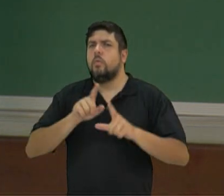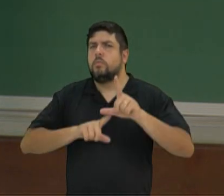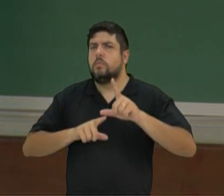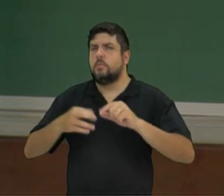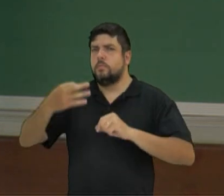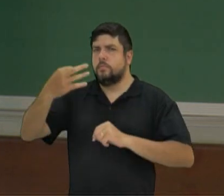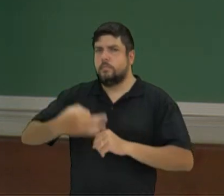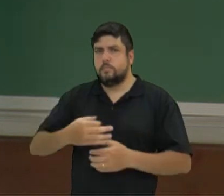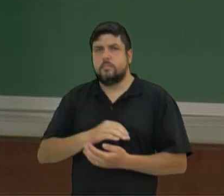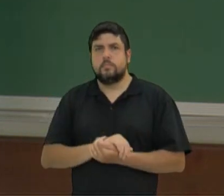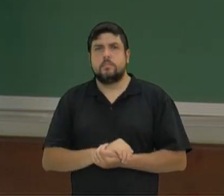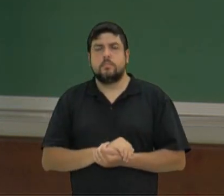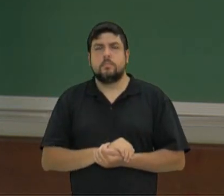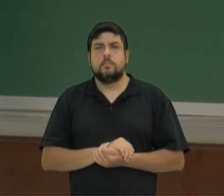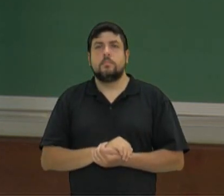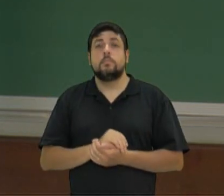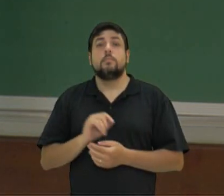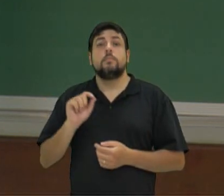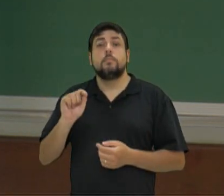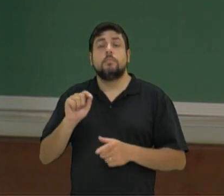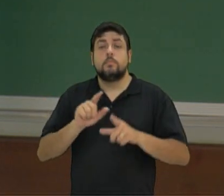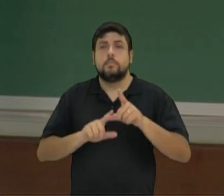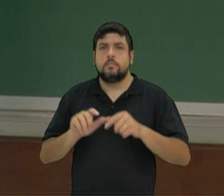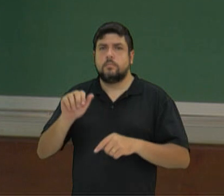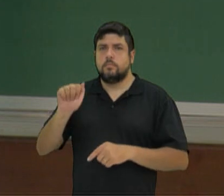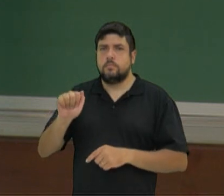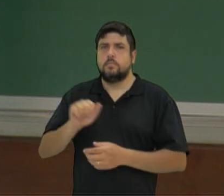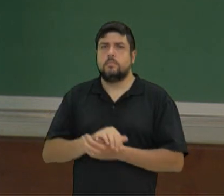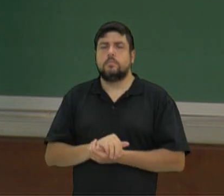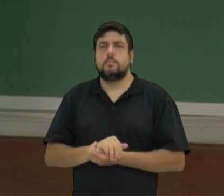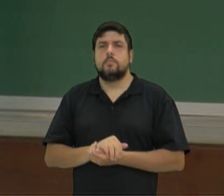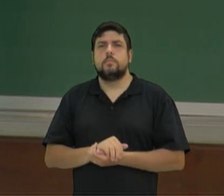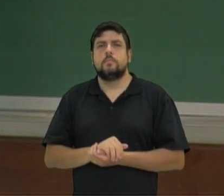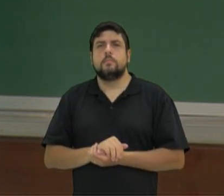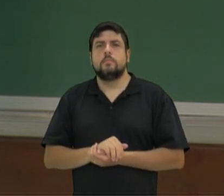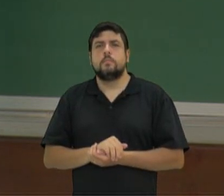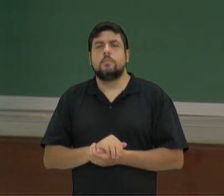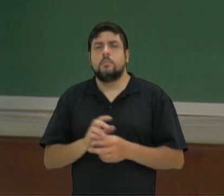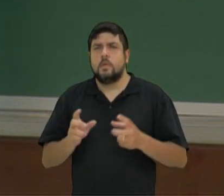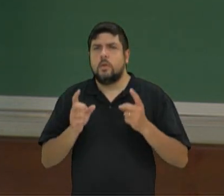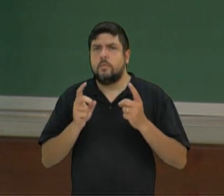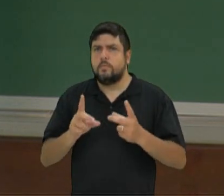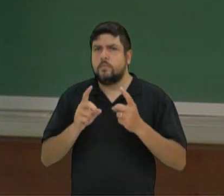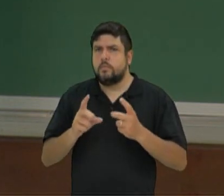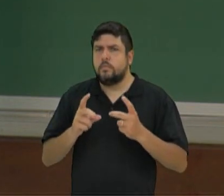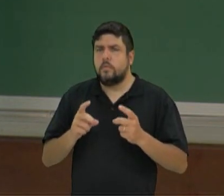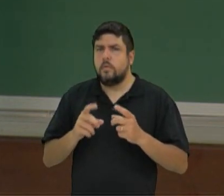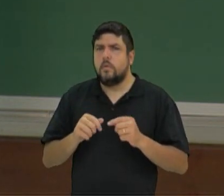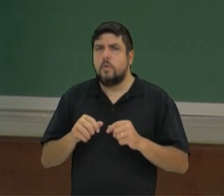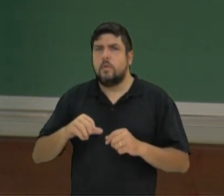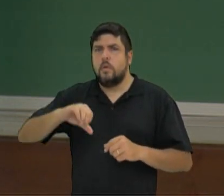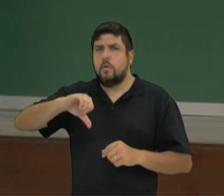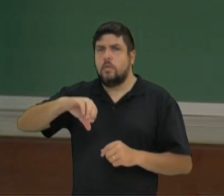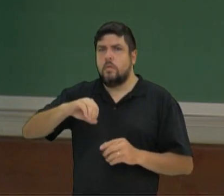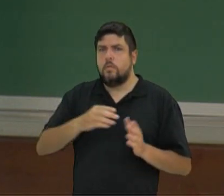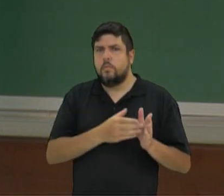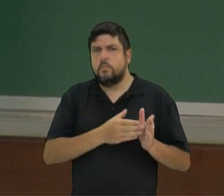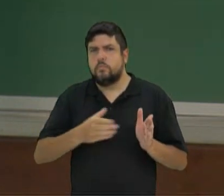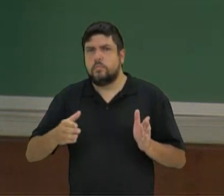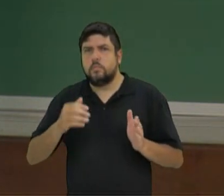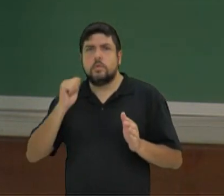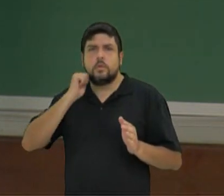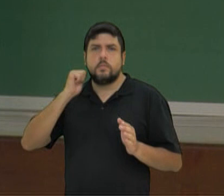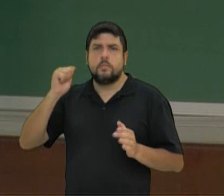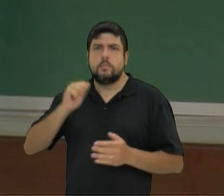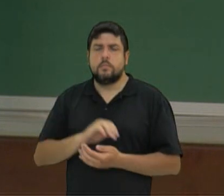alternativa correta, que é a letra A. Foram vendidos 90 equipamentos até abril. Então,